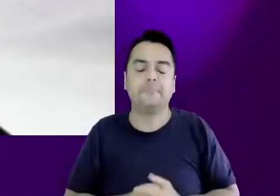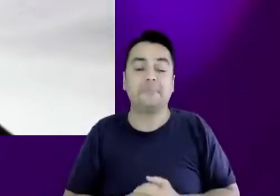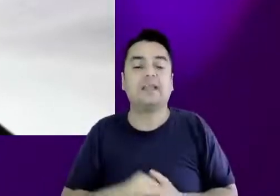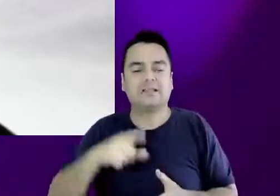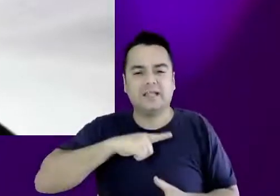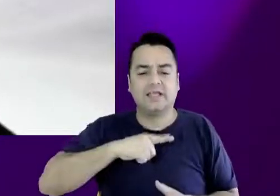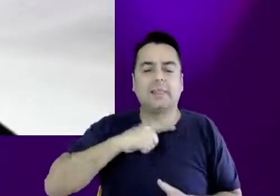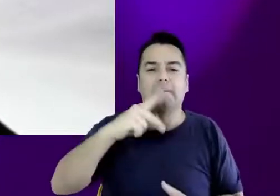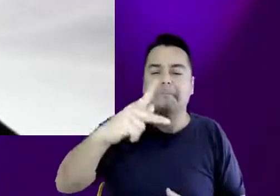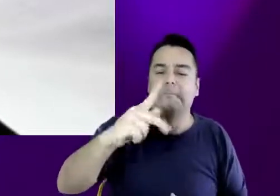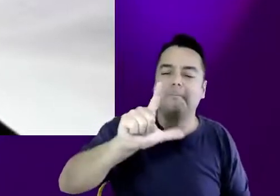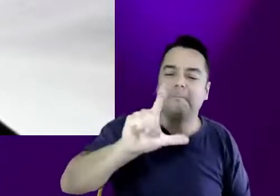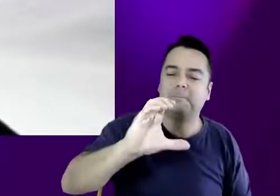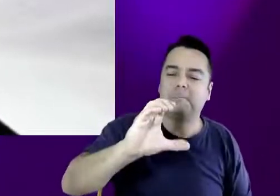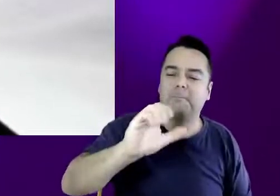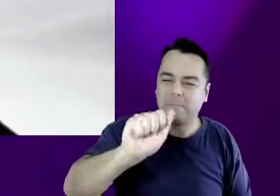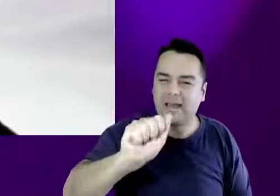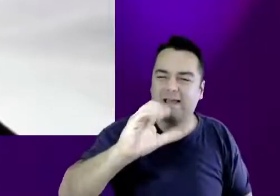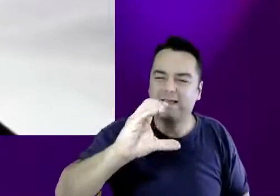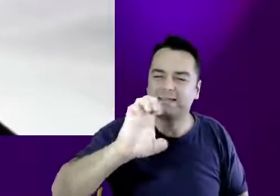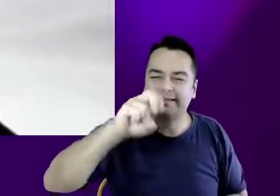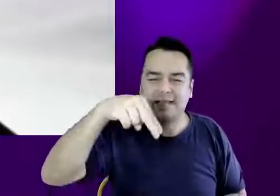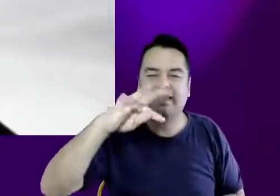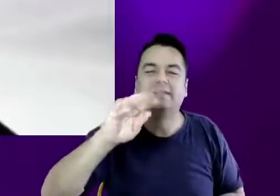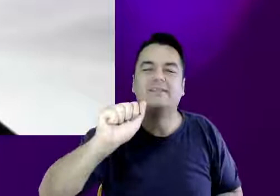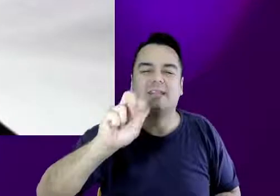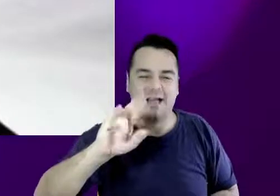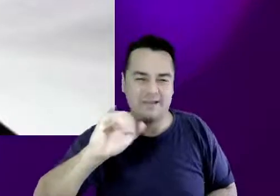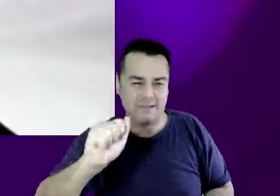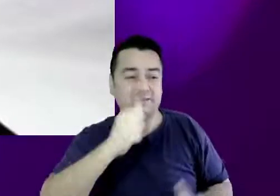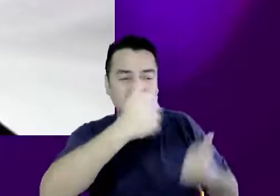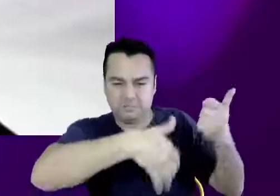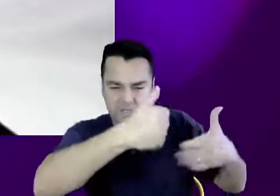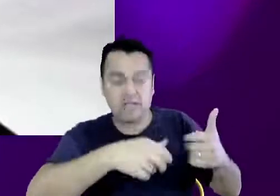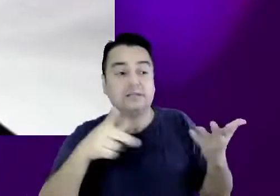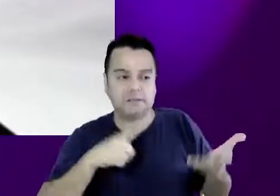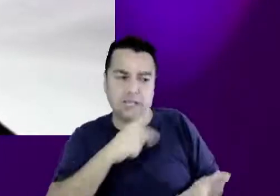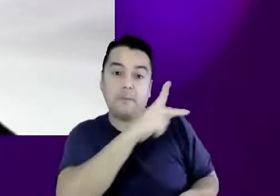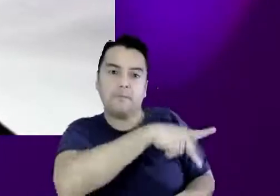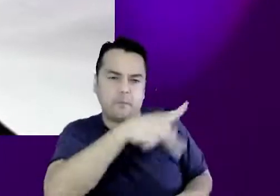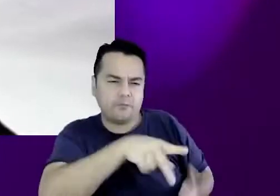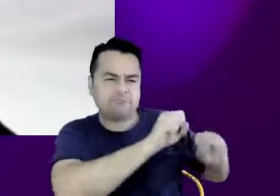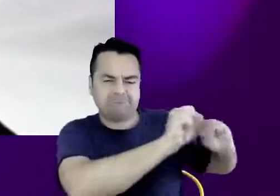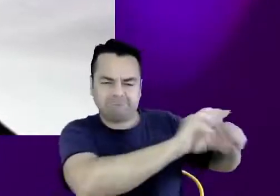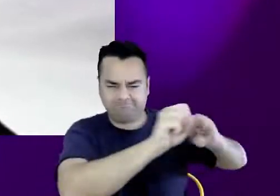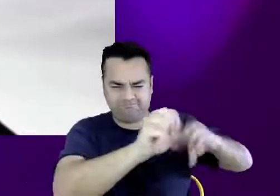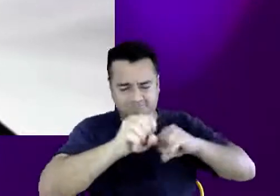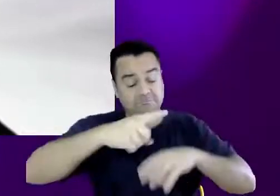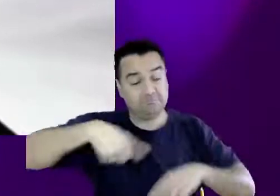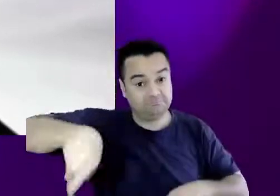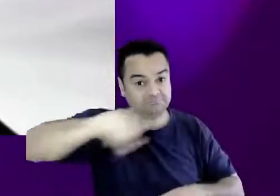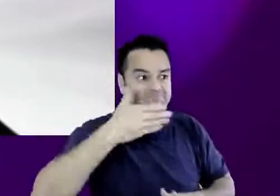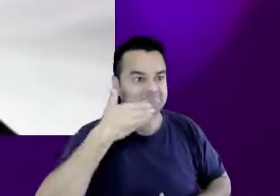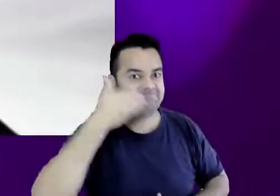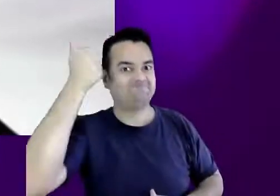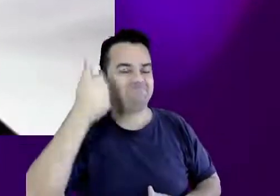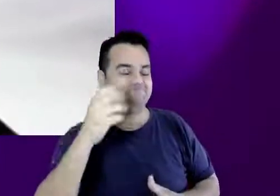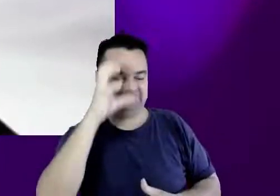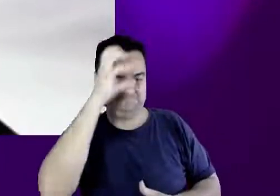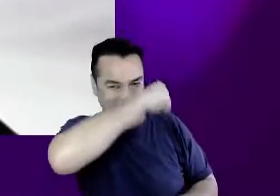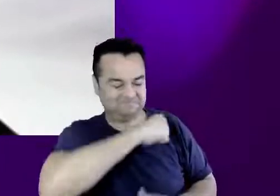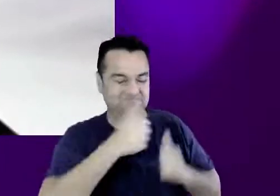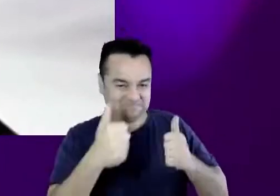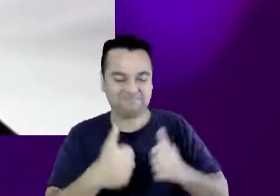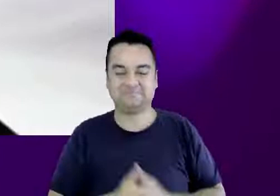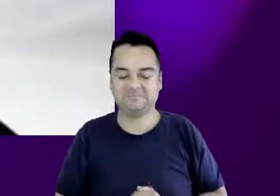teremos essa aula já oferecida por ele para que todos possam se beneficiar. Creio